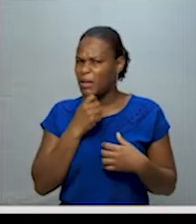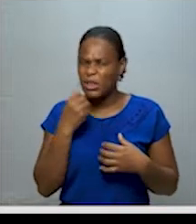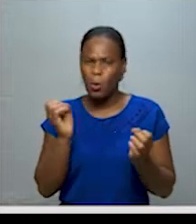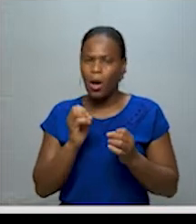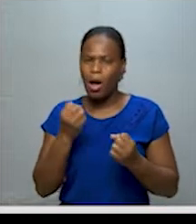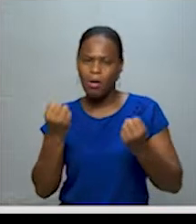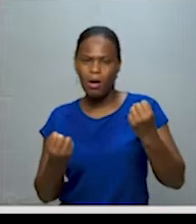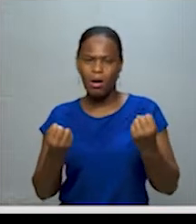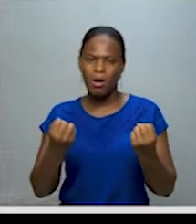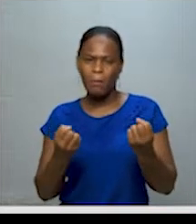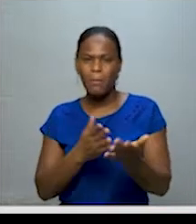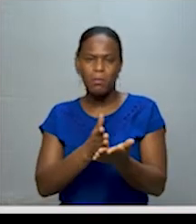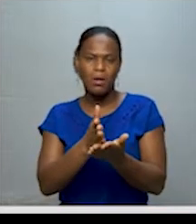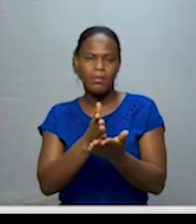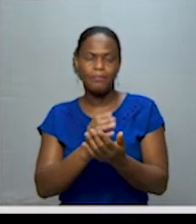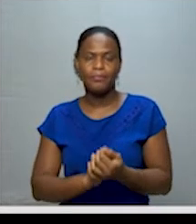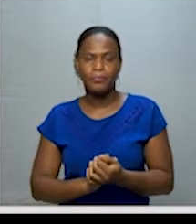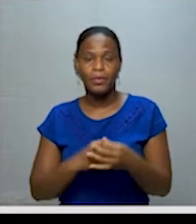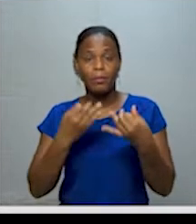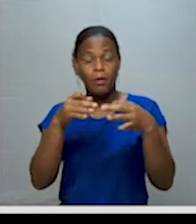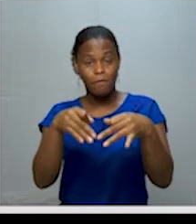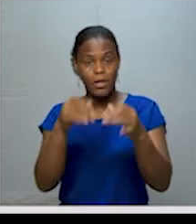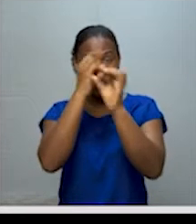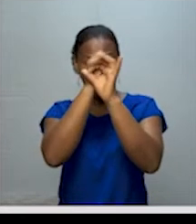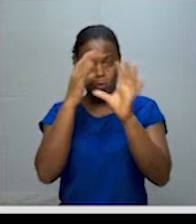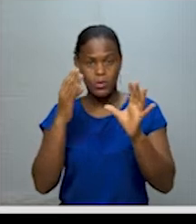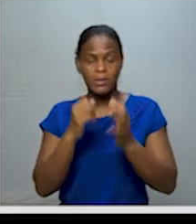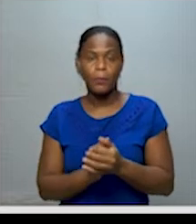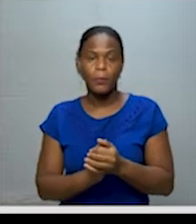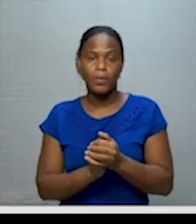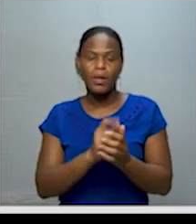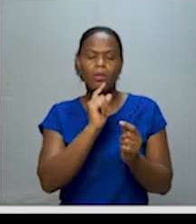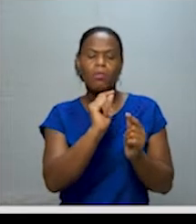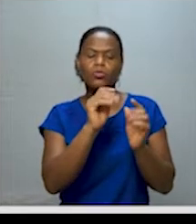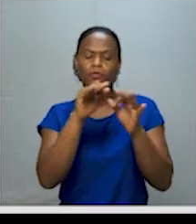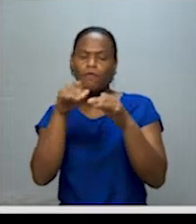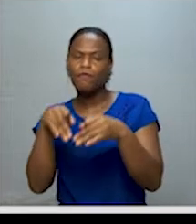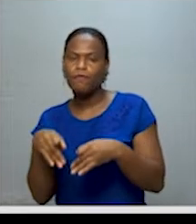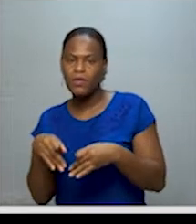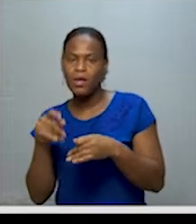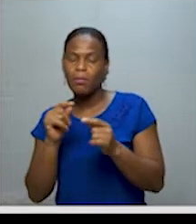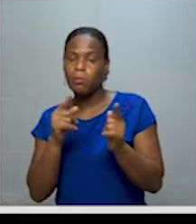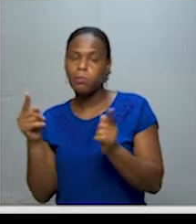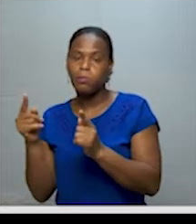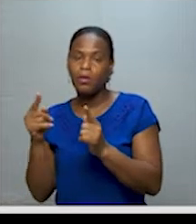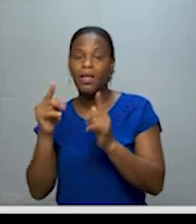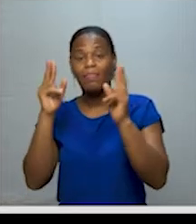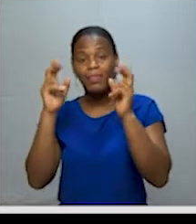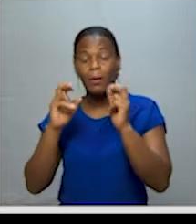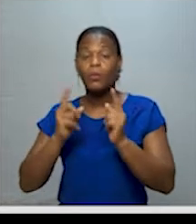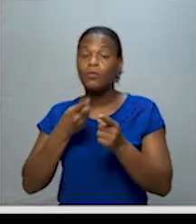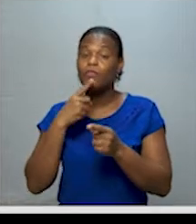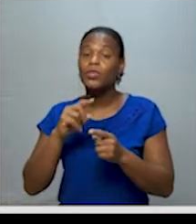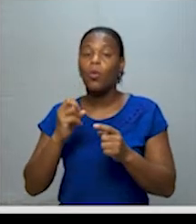batemos no volante. E, por fim, a conclusão, um parágrafo final onde se retoma o tema